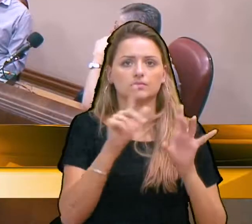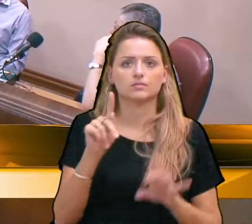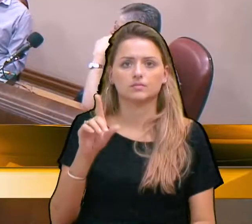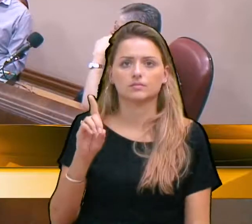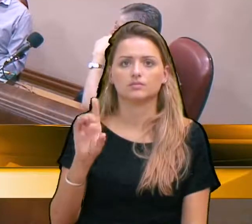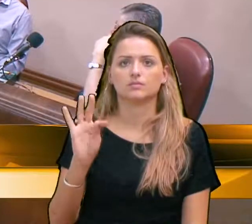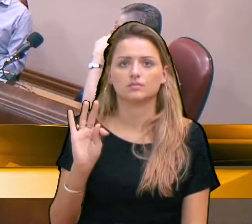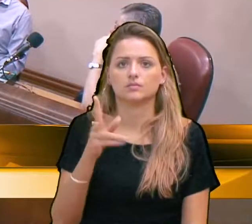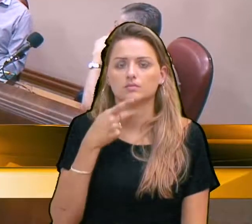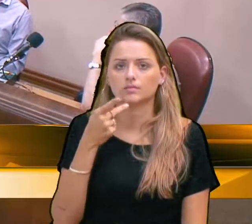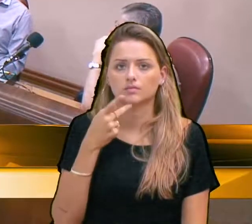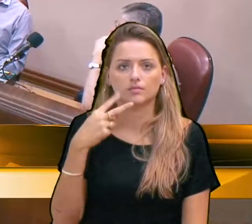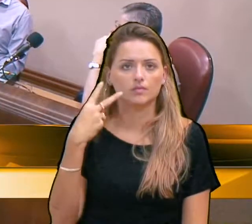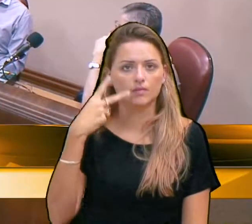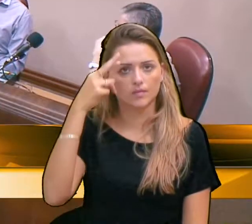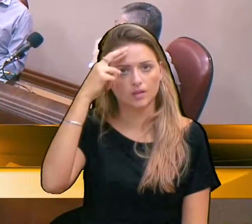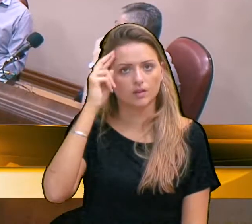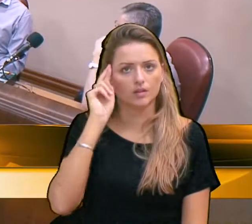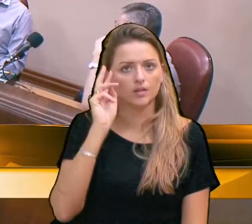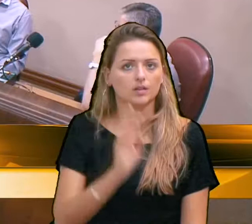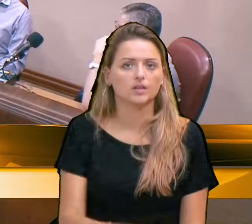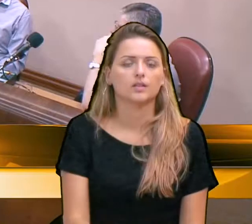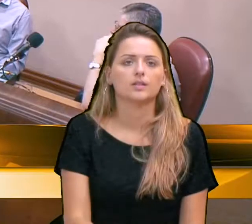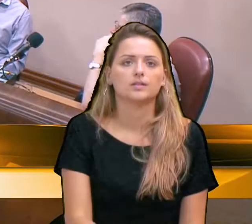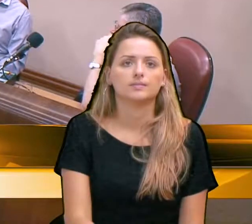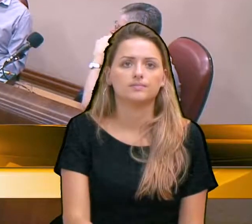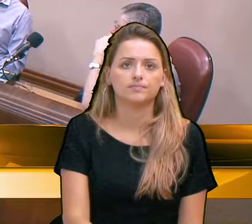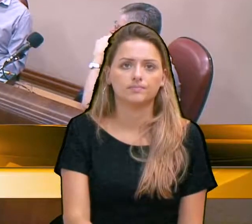PDT. Palavra, Rafael Bueno.